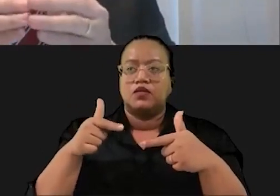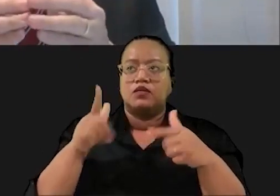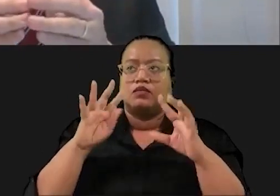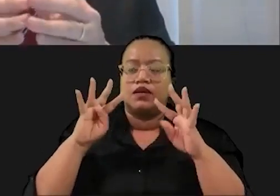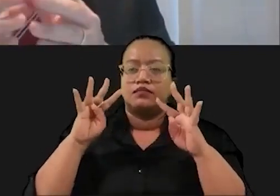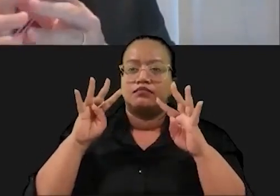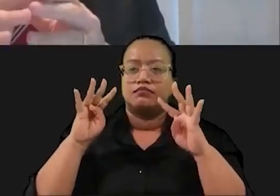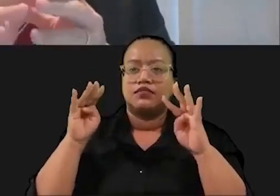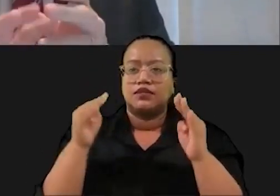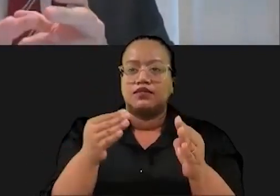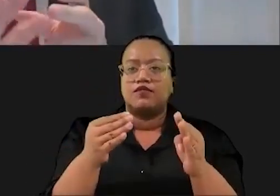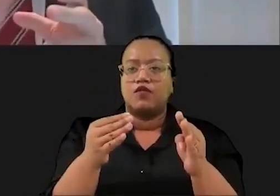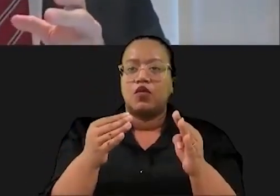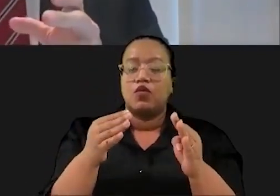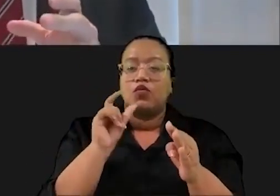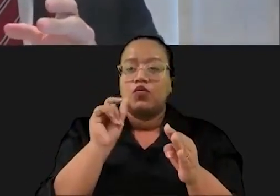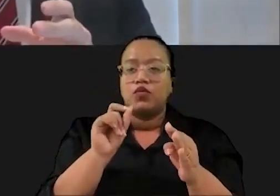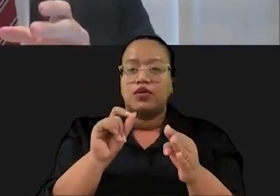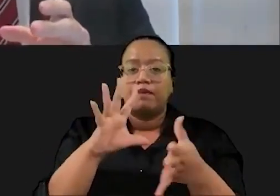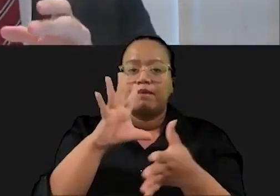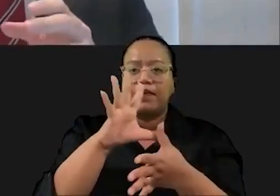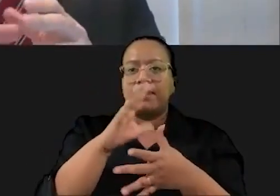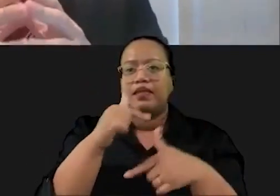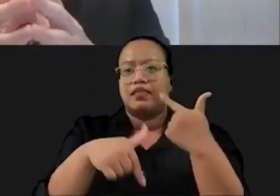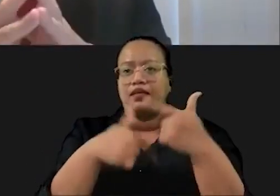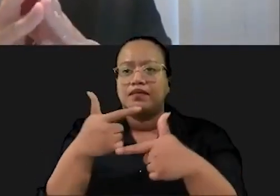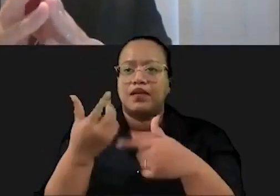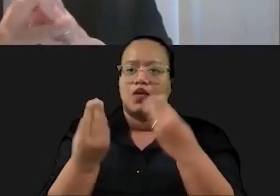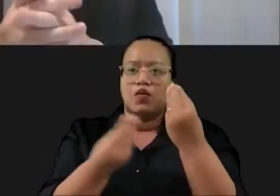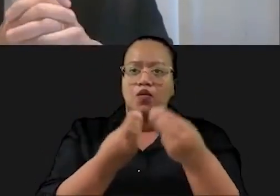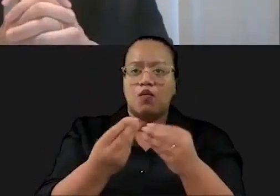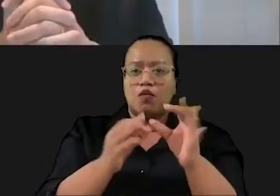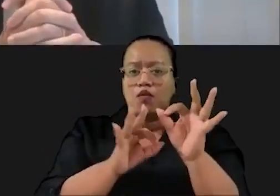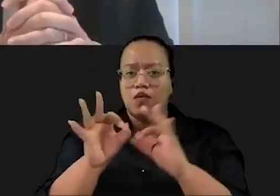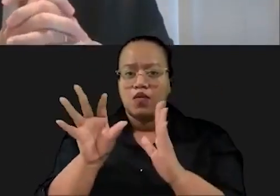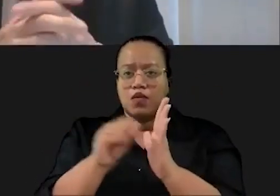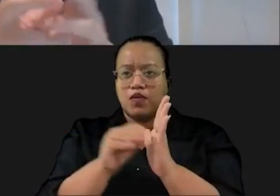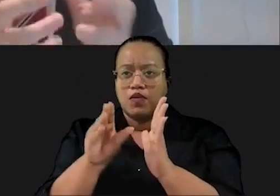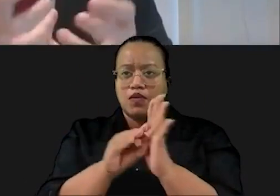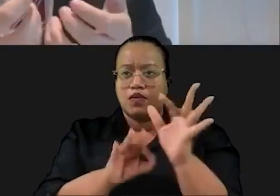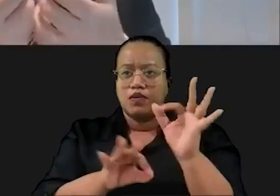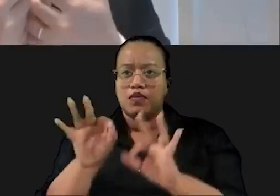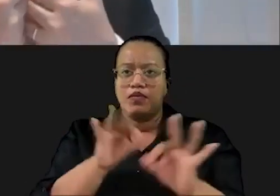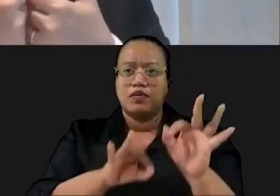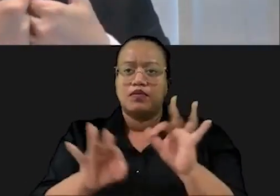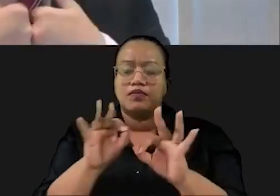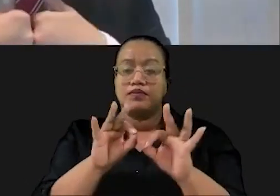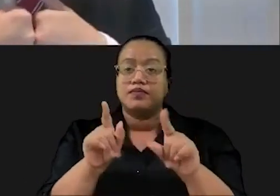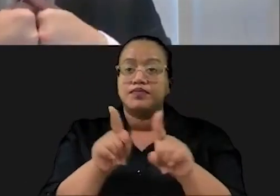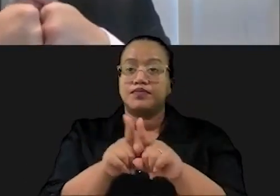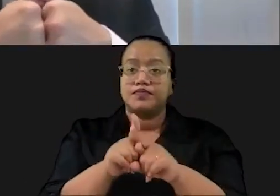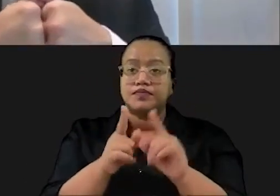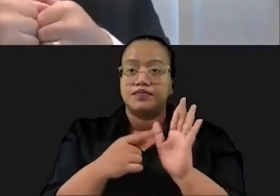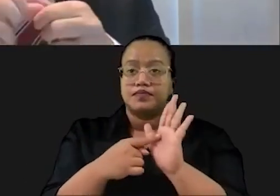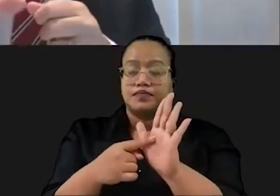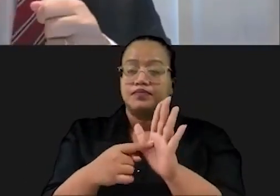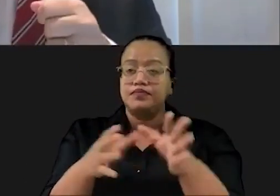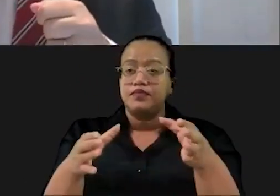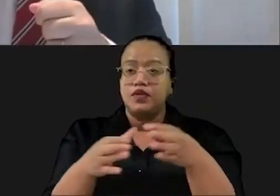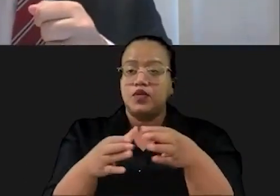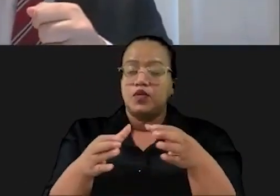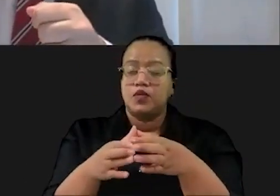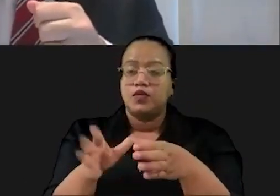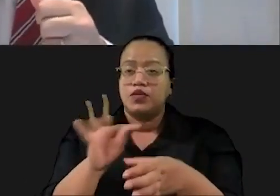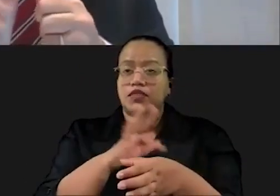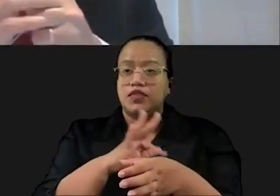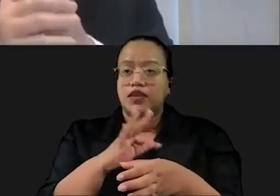constituir os fluxos e oferecer isso para as equipes técnicas de informática para instalarem, implementarem esses fluxos